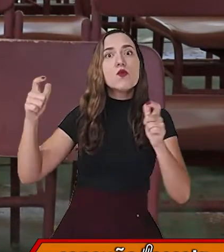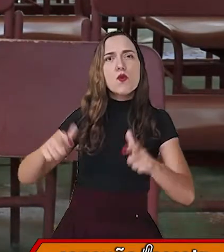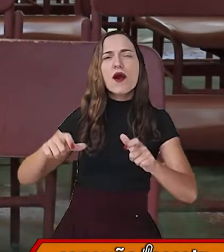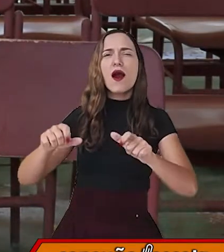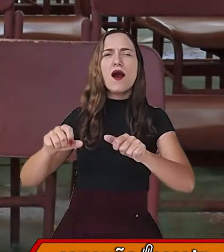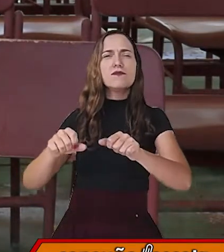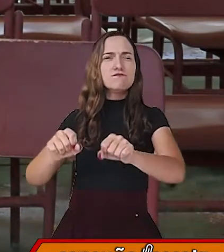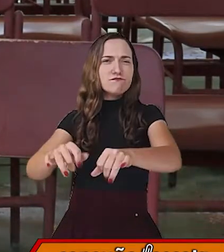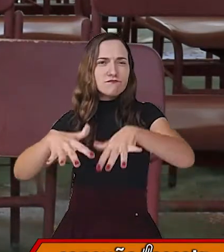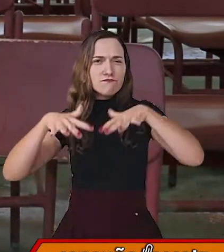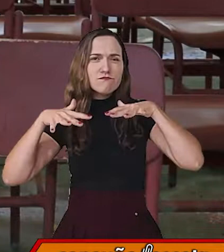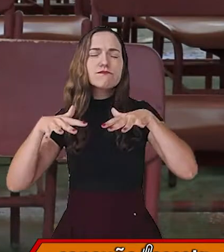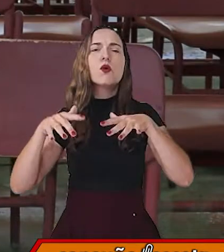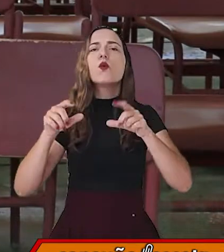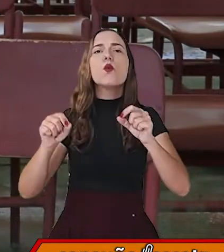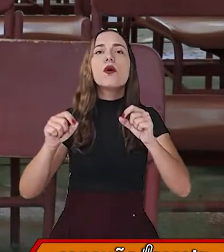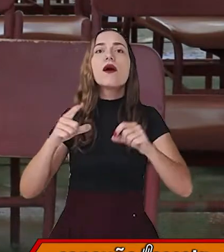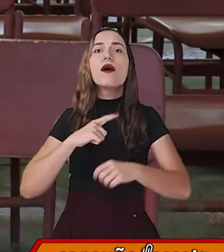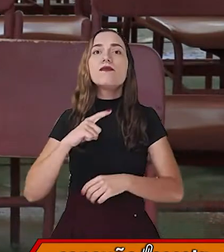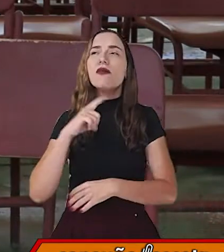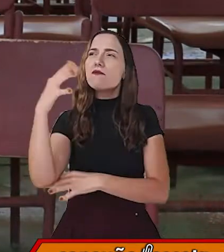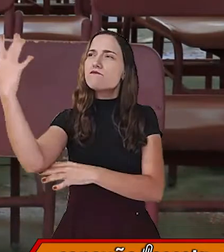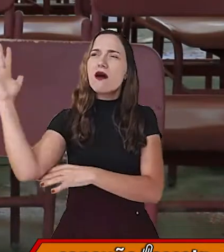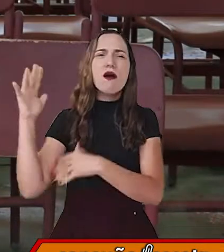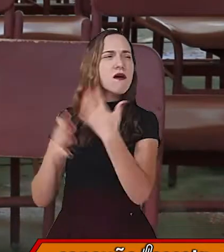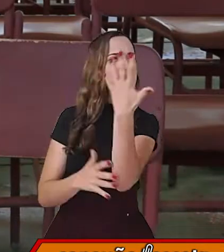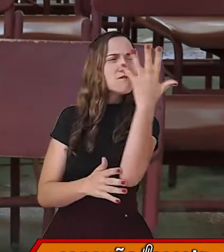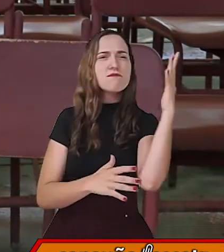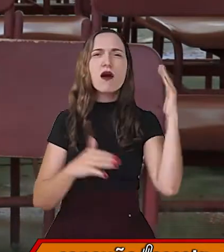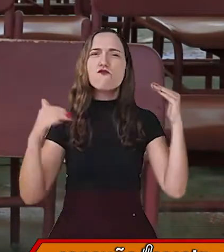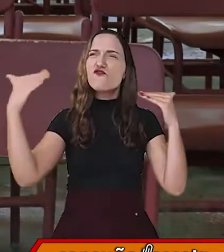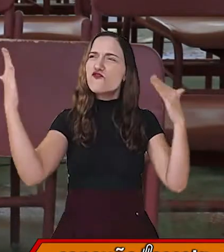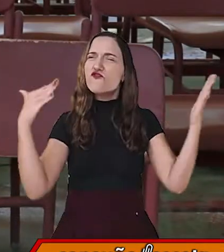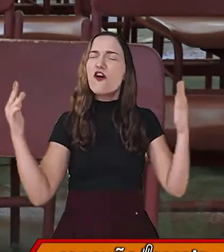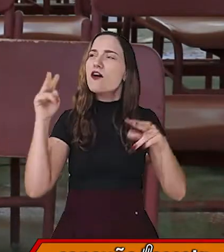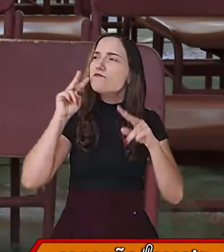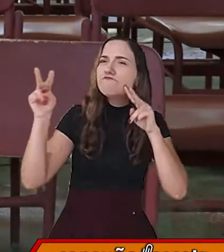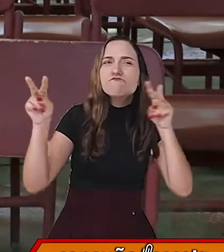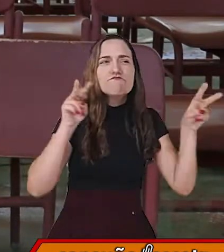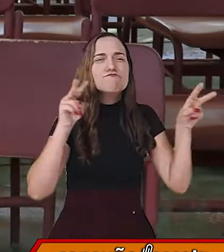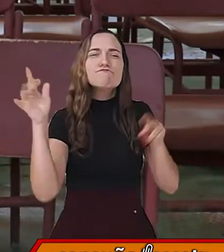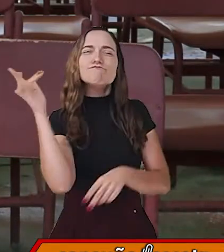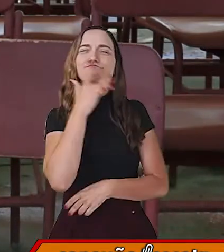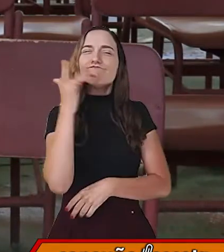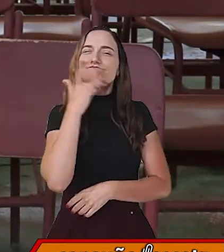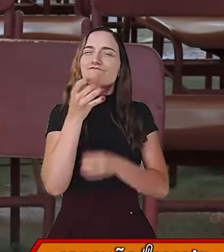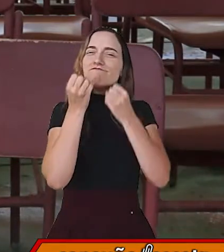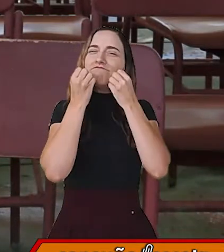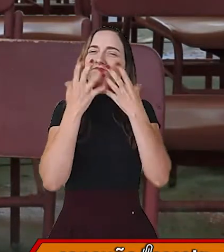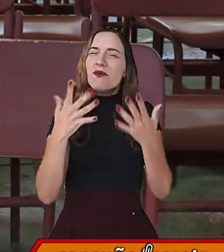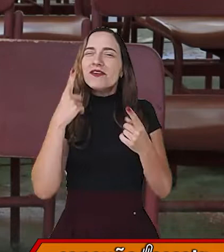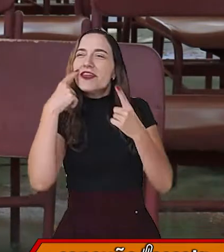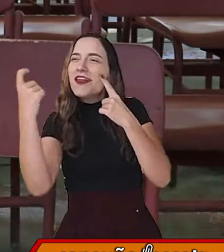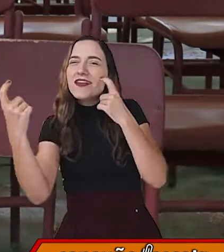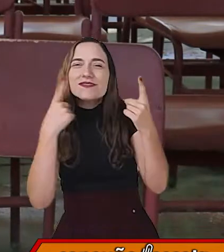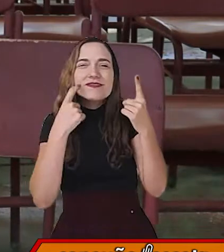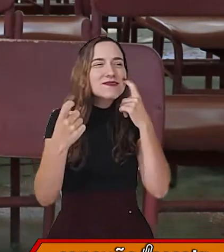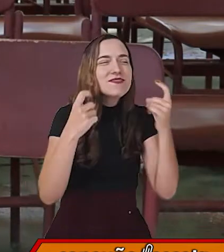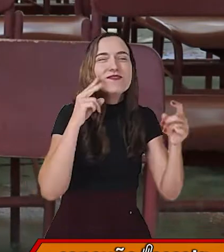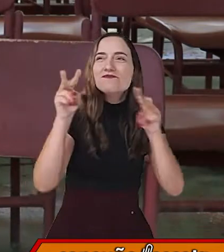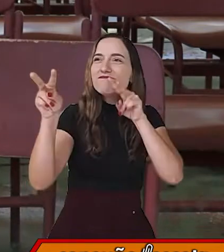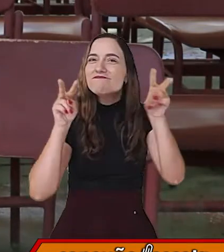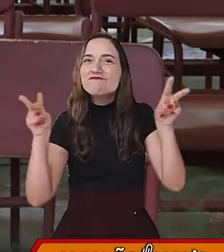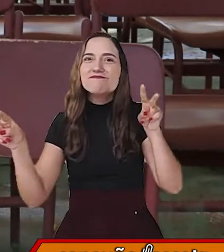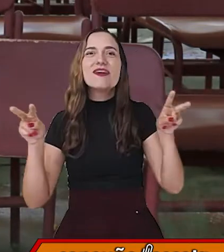mas observa, gente, que esse auditório fica aqui, ó, no meio de uma vegetação linda, tão gostosa, tão interessante. Esse espaço,